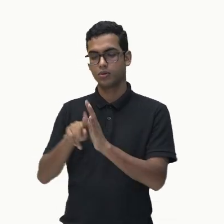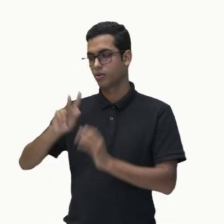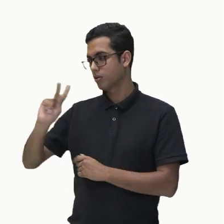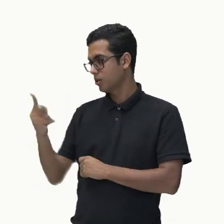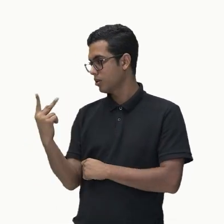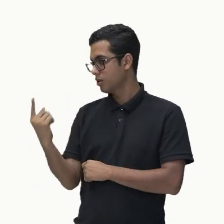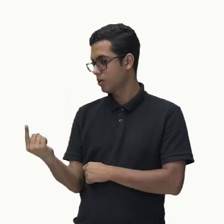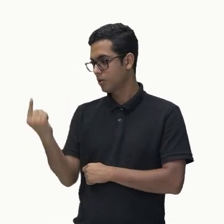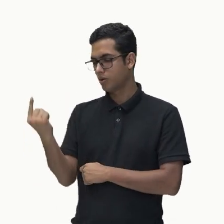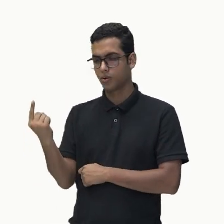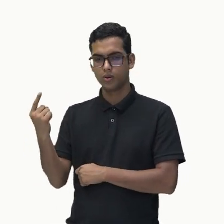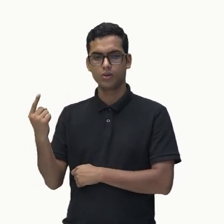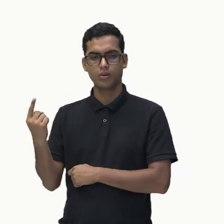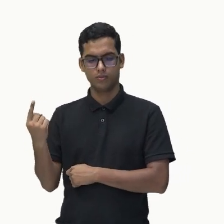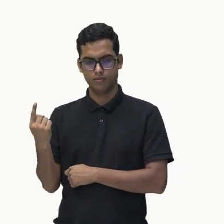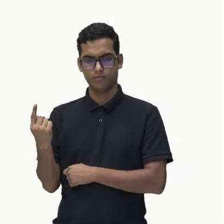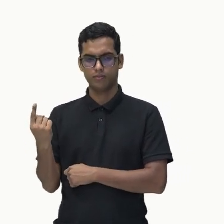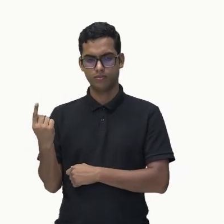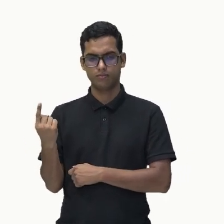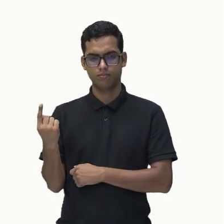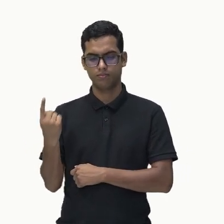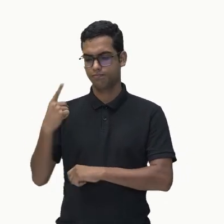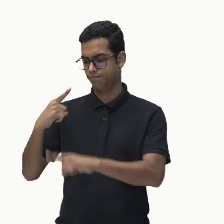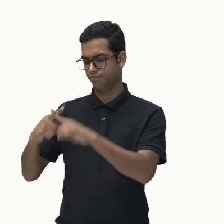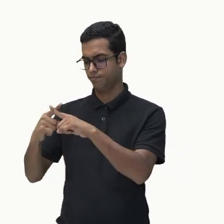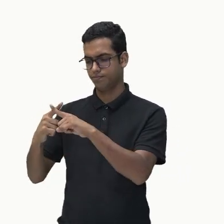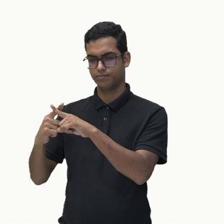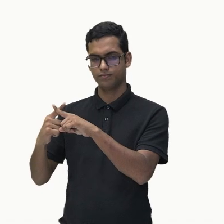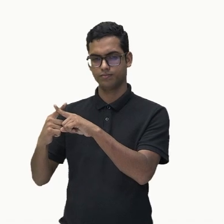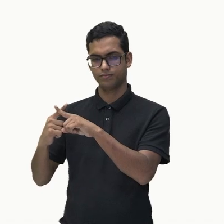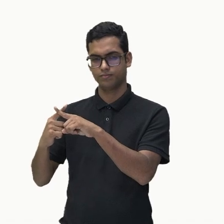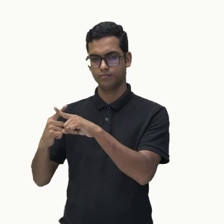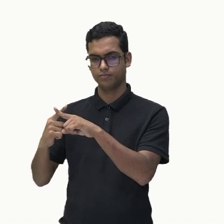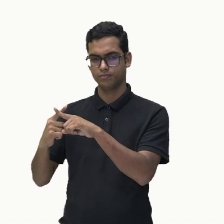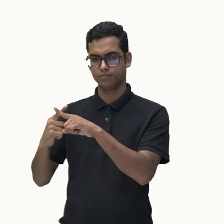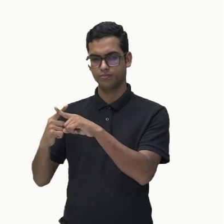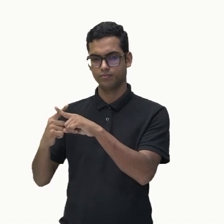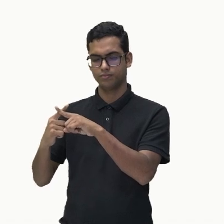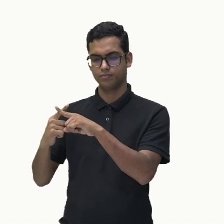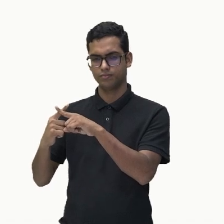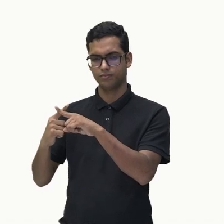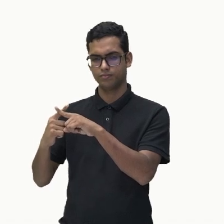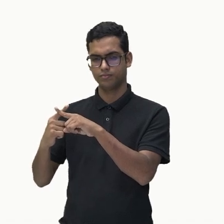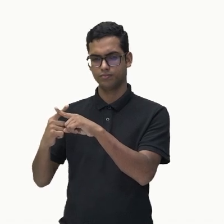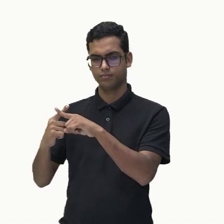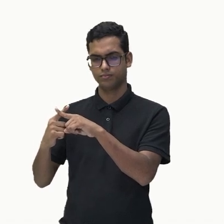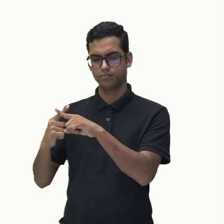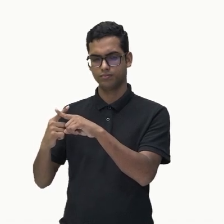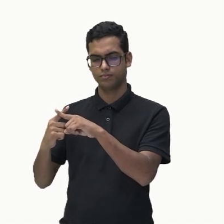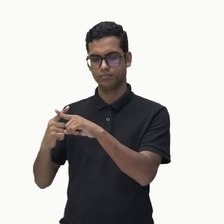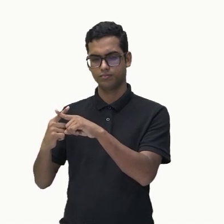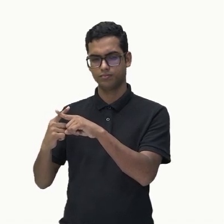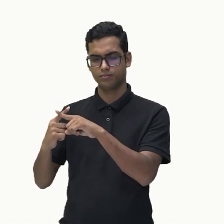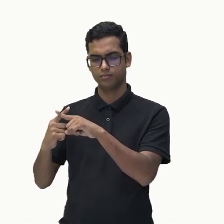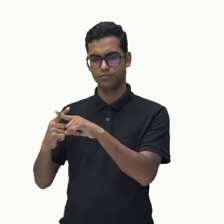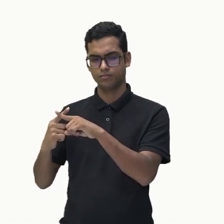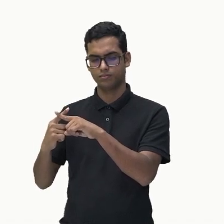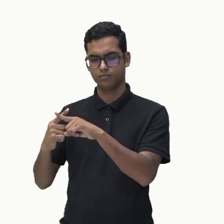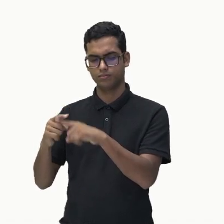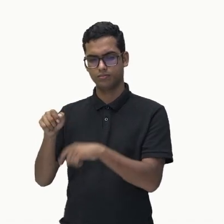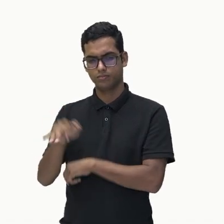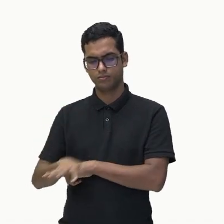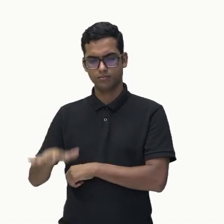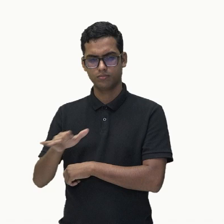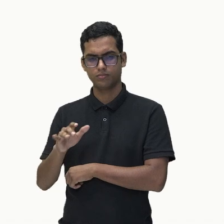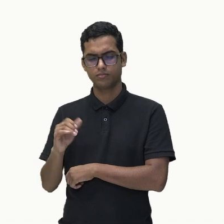ali? H vezes a área 1,